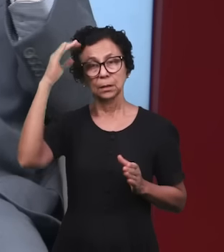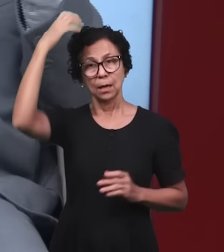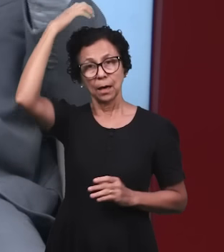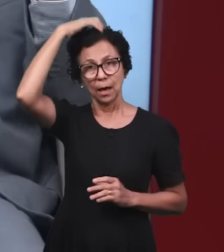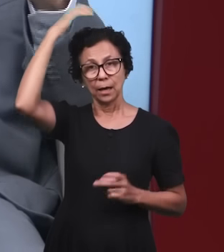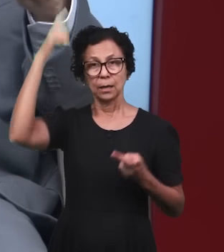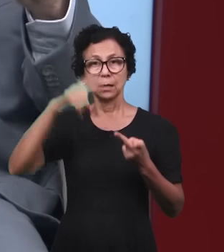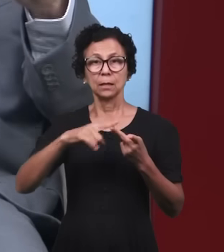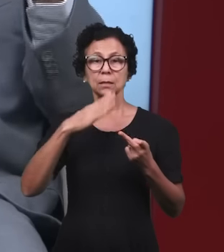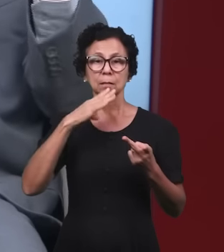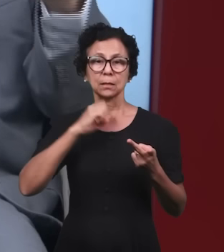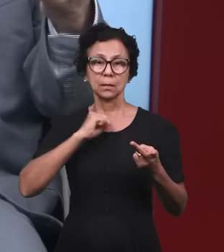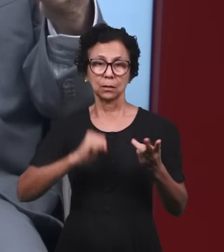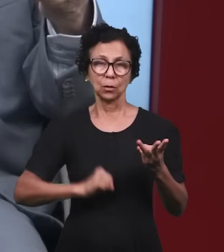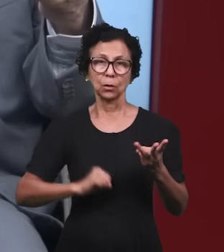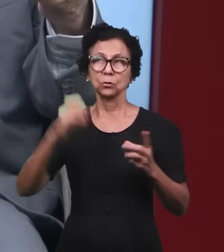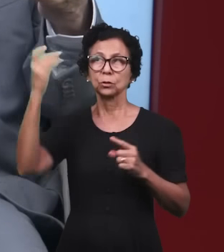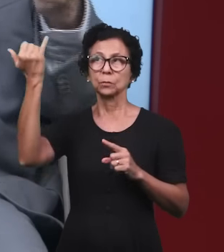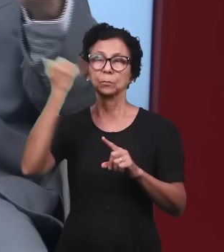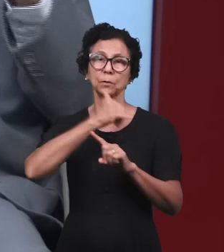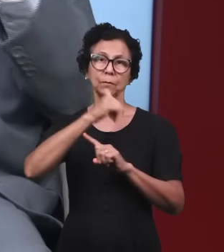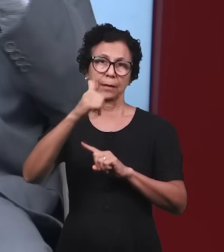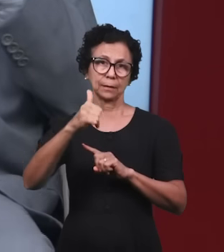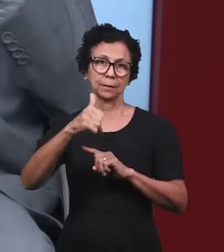rei, sacerdote e profeta.